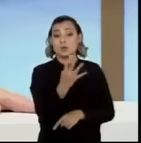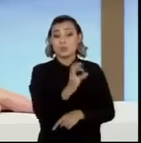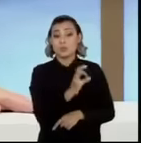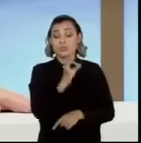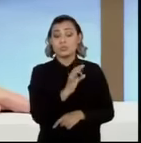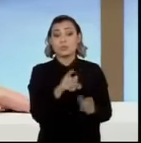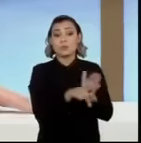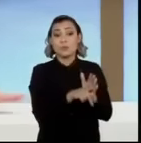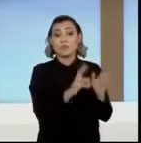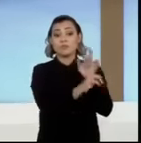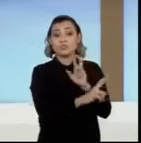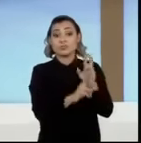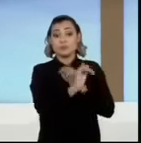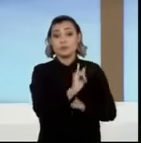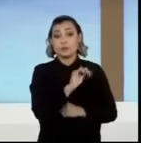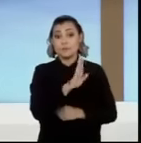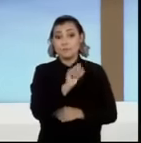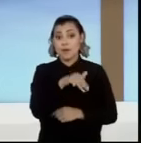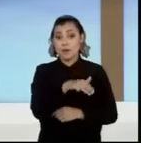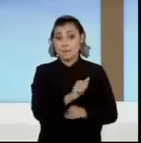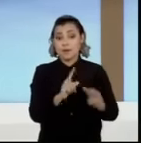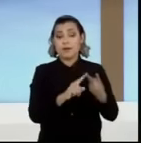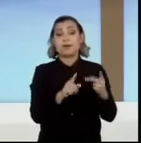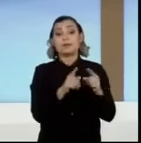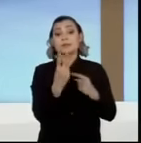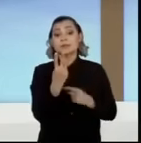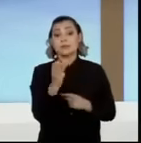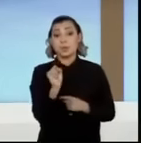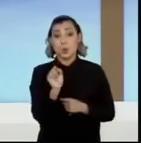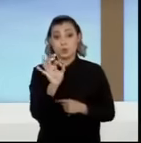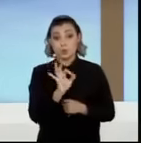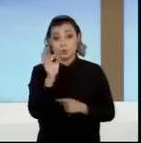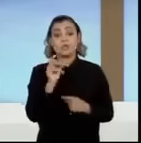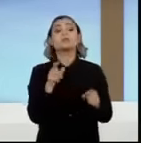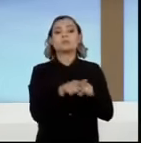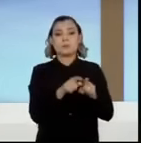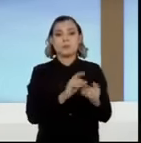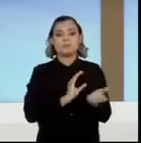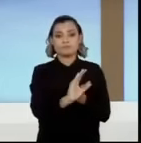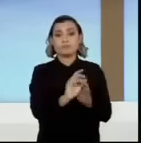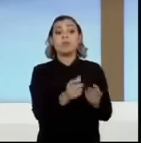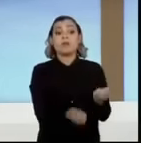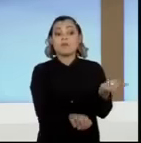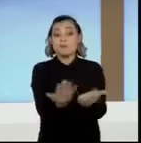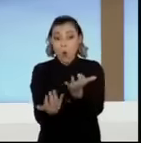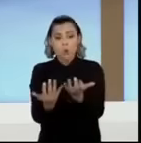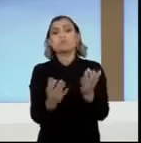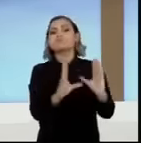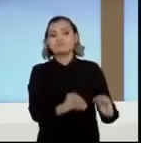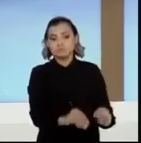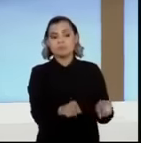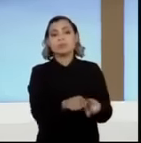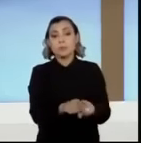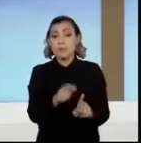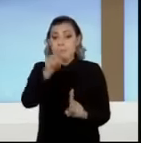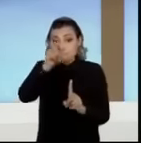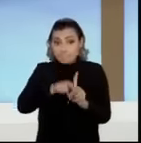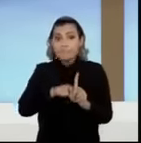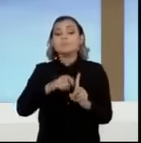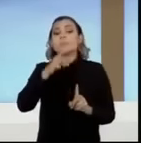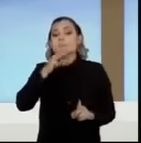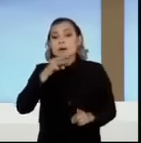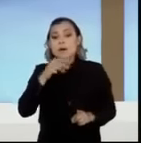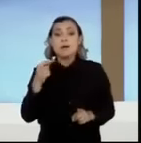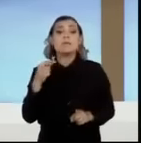verbas de fiscalização e 38% das verbas de combate ao fogo. Mesmo com esse contingenciamento, em maio, o senhor